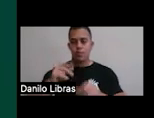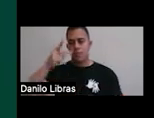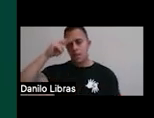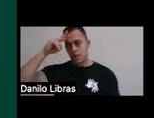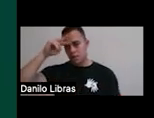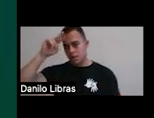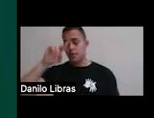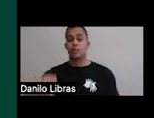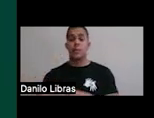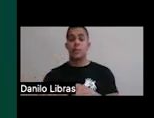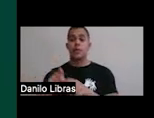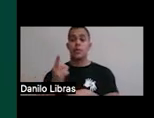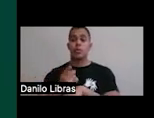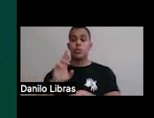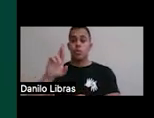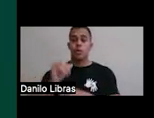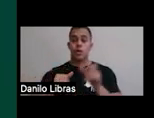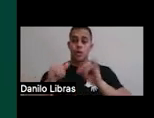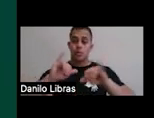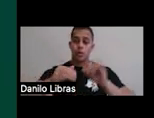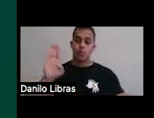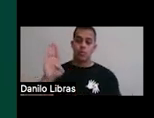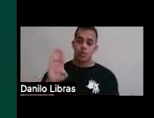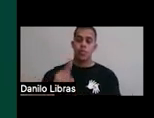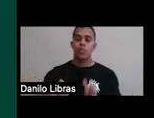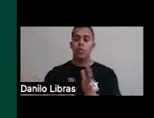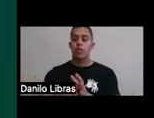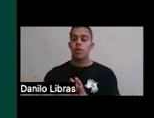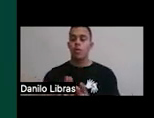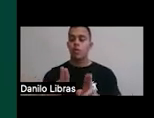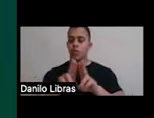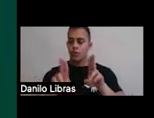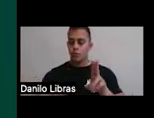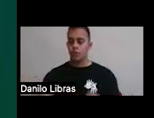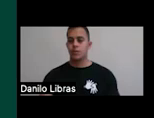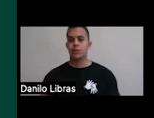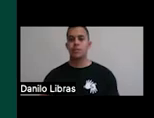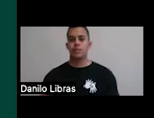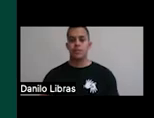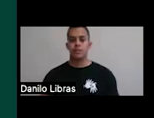doutorado em Química Biológica pela UFRJ.